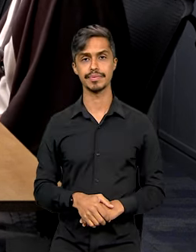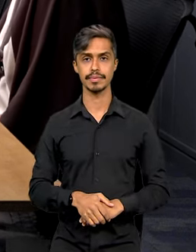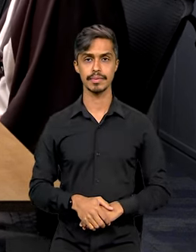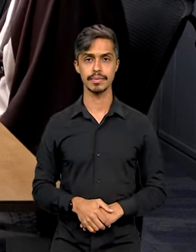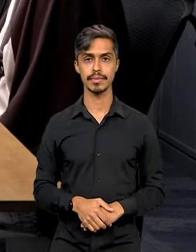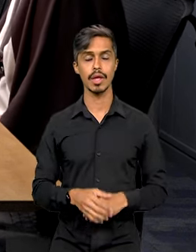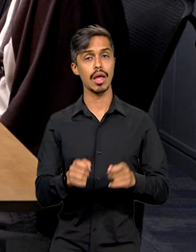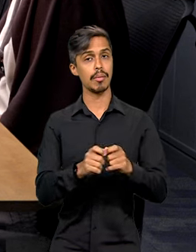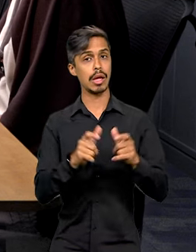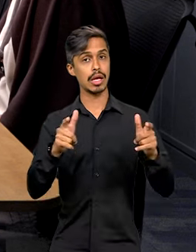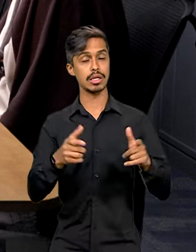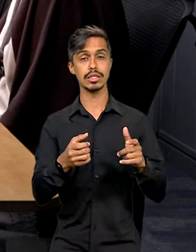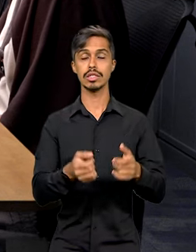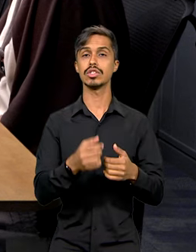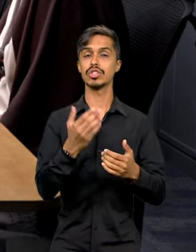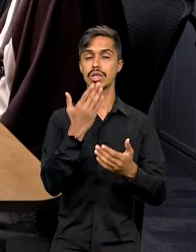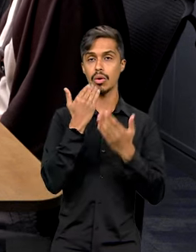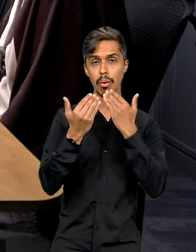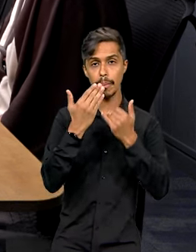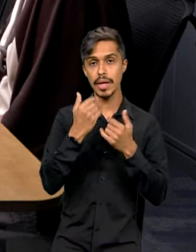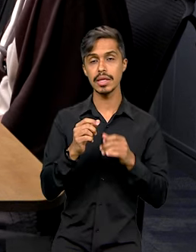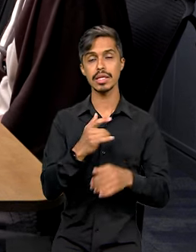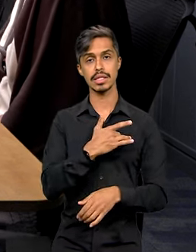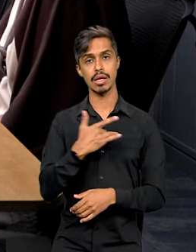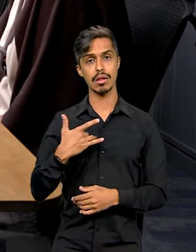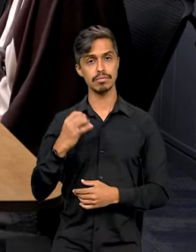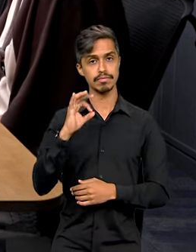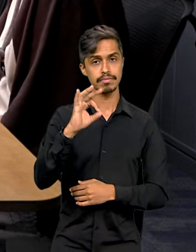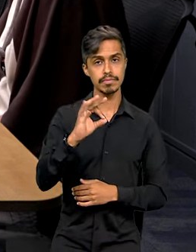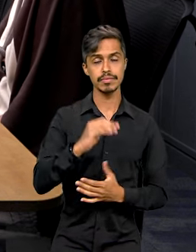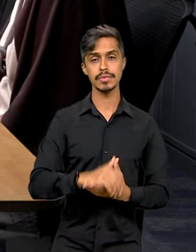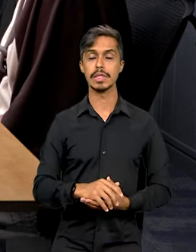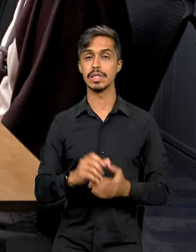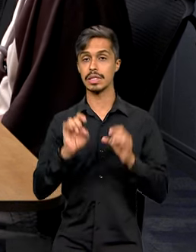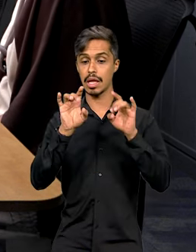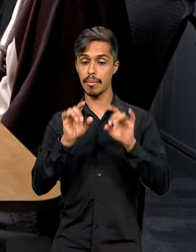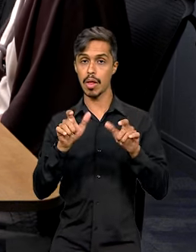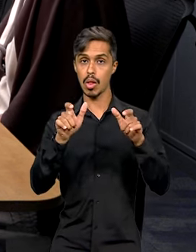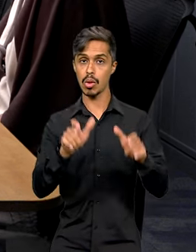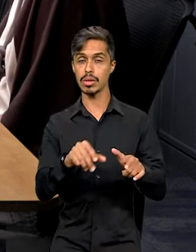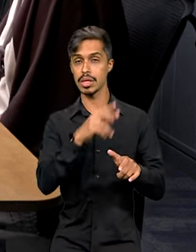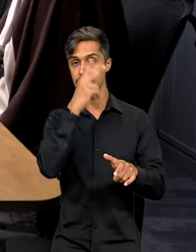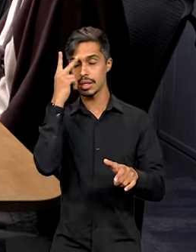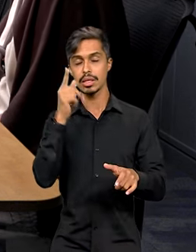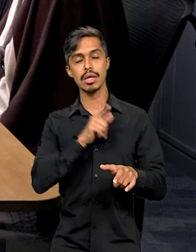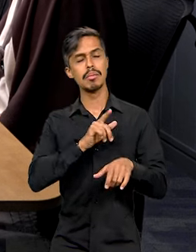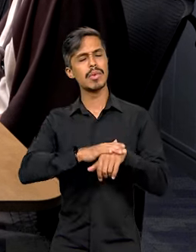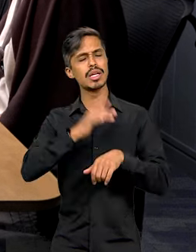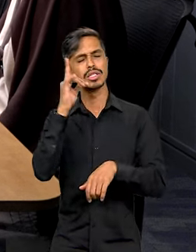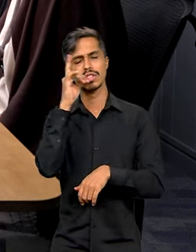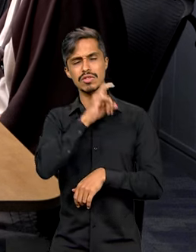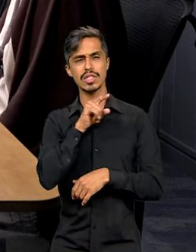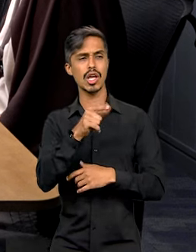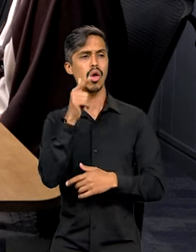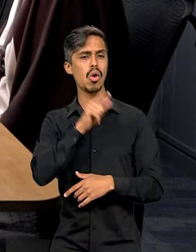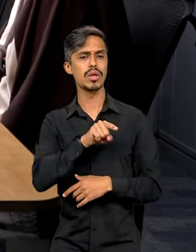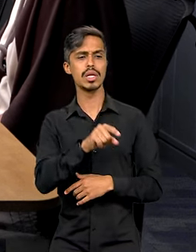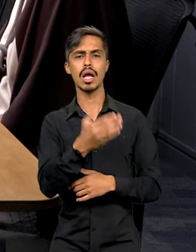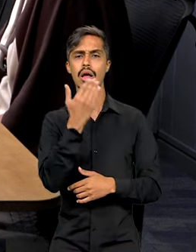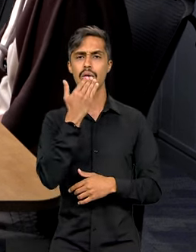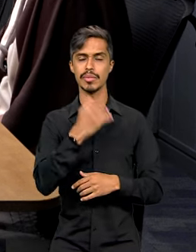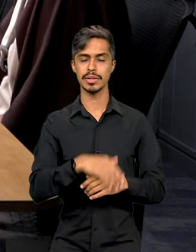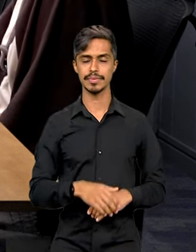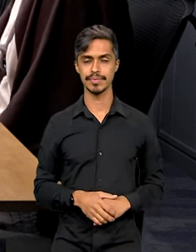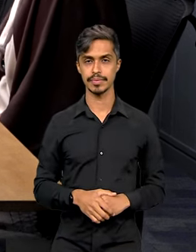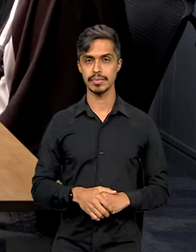amplia da da oferta de alimentos saudáveis especialmente em locais em que as pessoas têm mais dificuldade de acessar ess